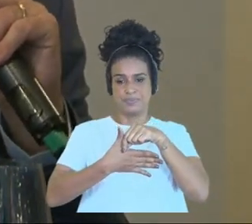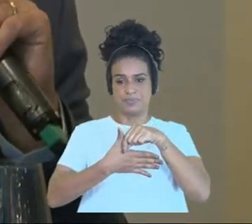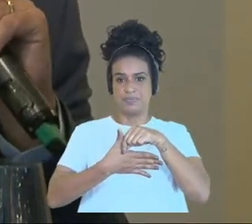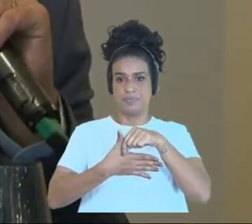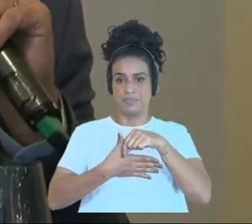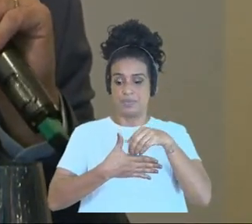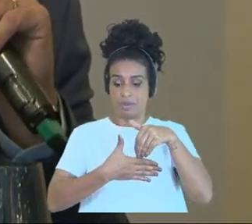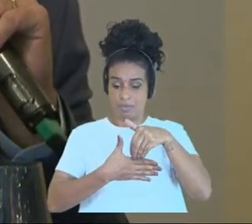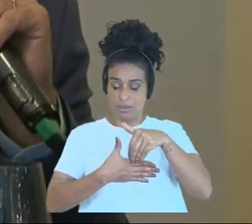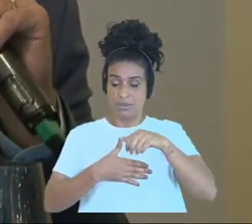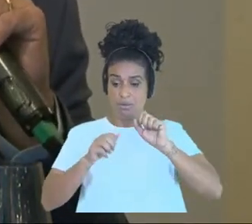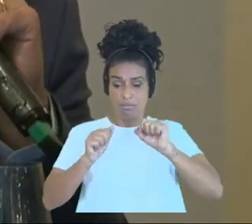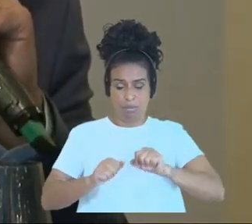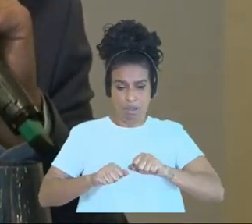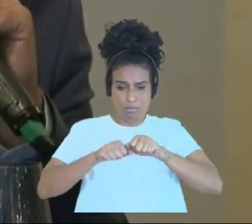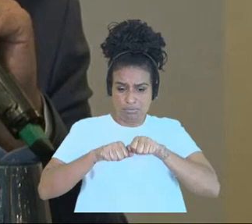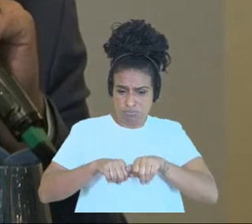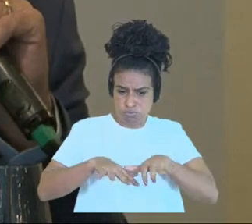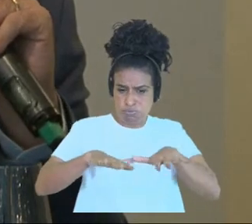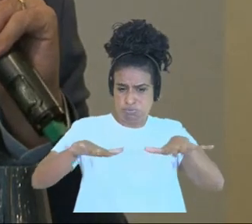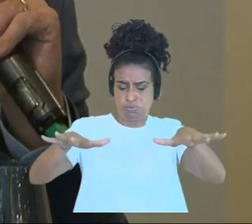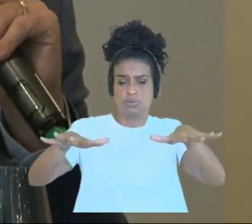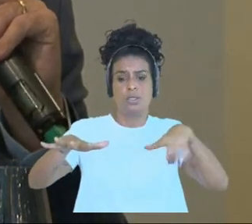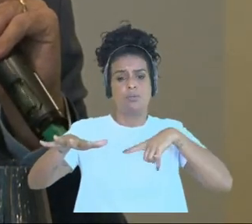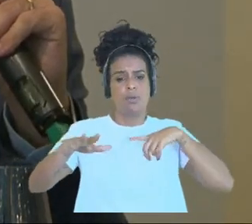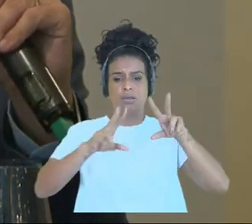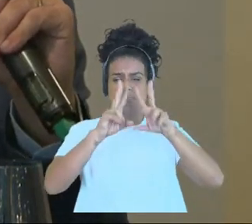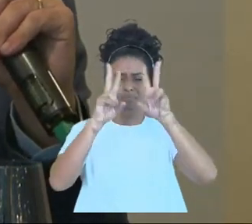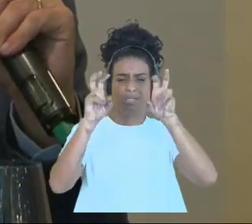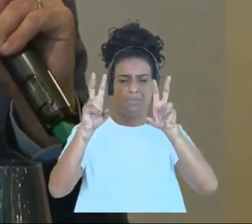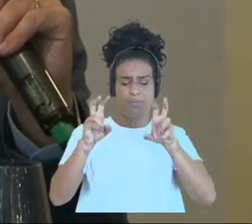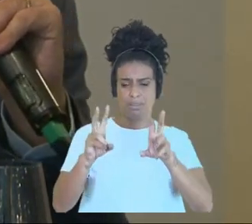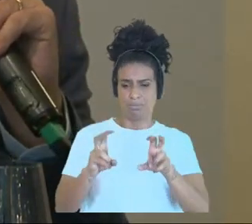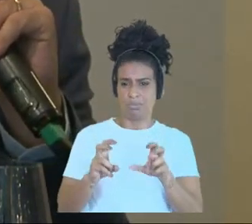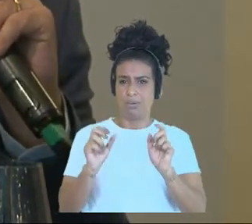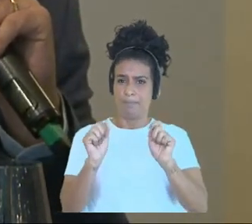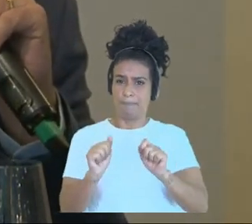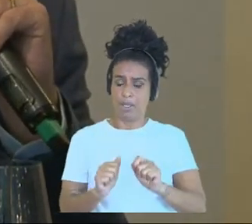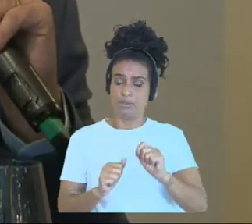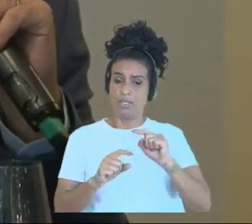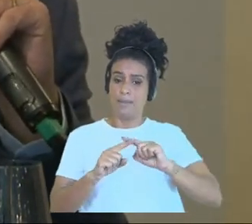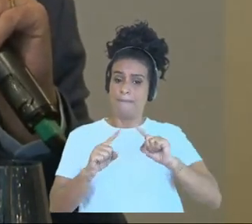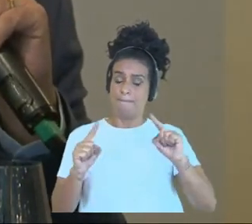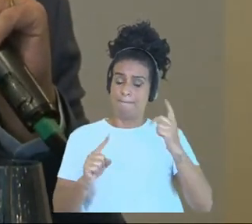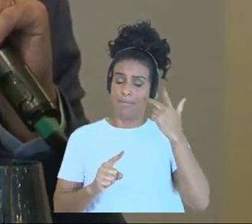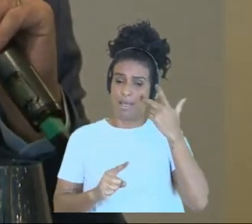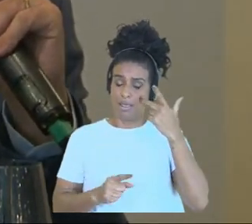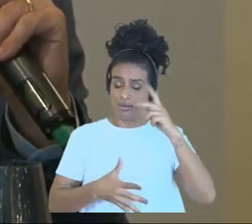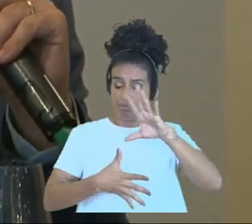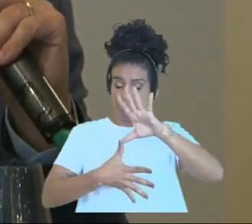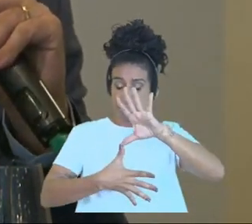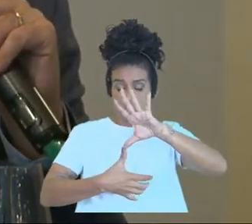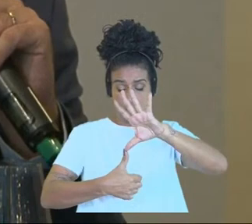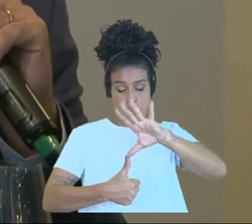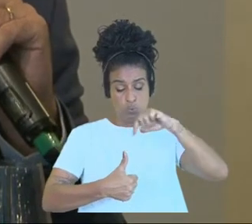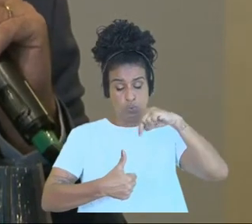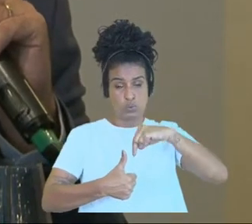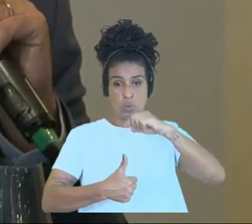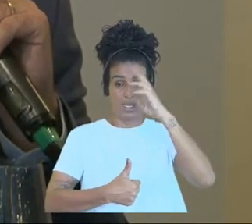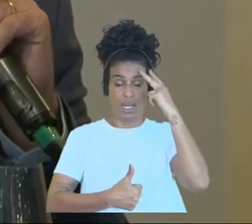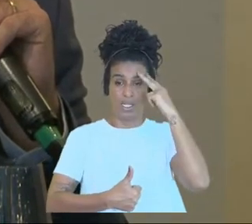Dali o Brasil pode se expandir para outros lugares, para outras regiões e para outros temas, mas a América do Sul acaba sendo a plataforma natural de onde o Brasil consegue se